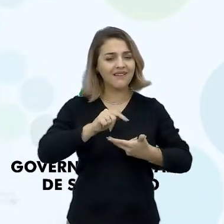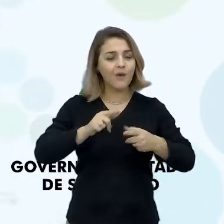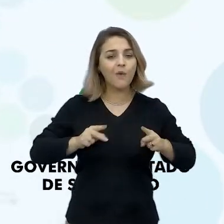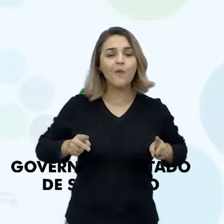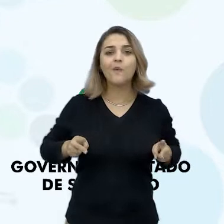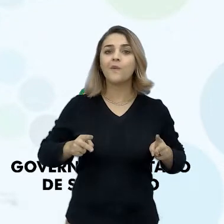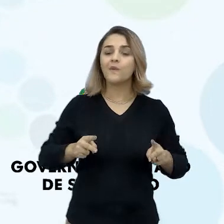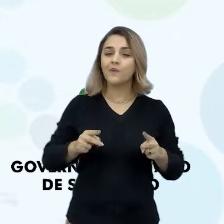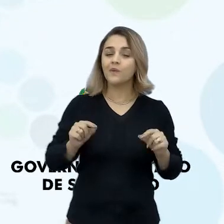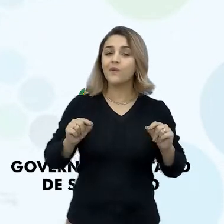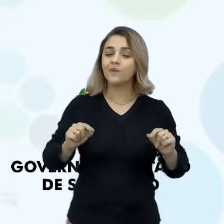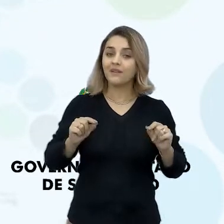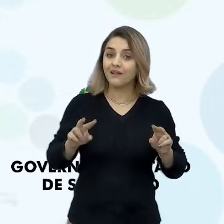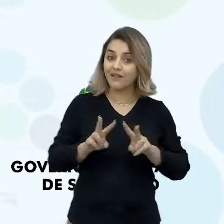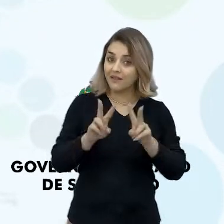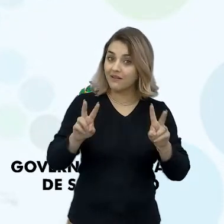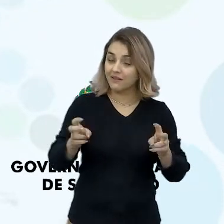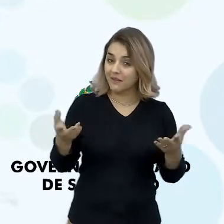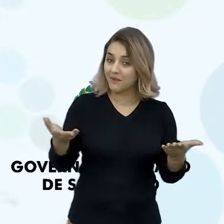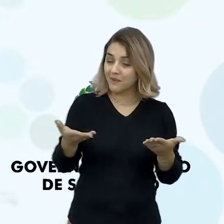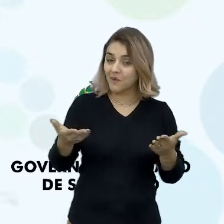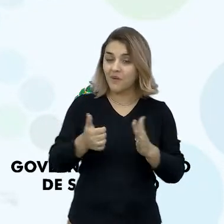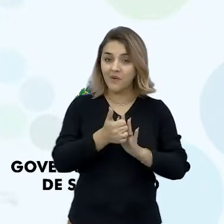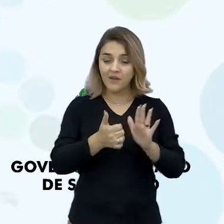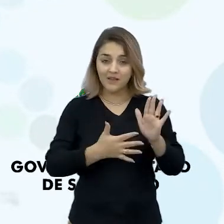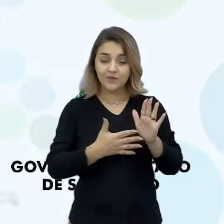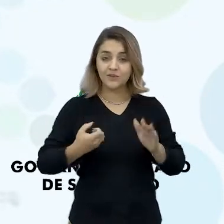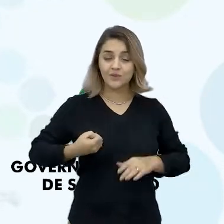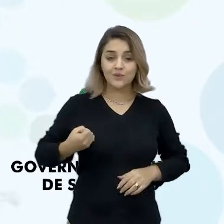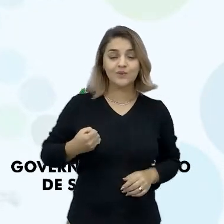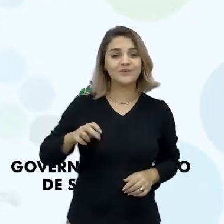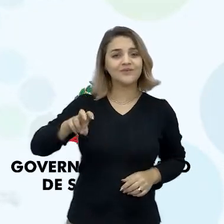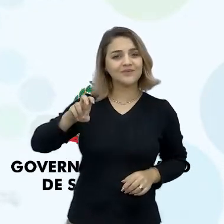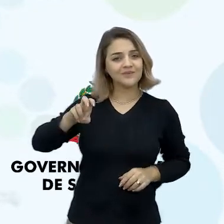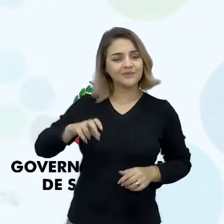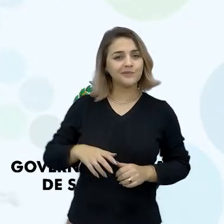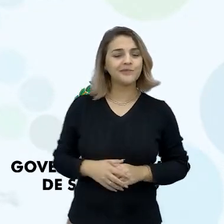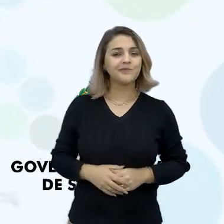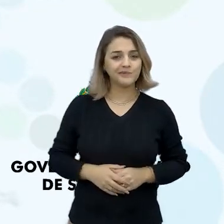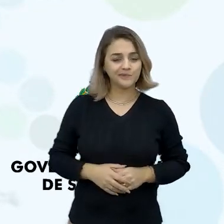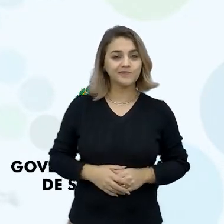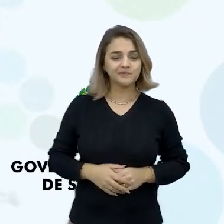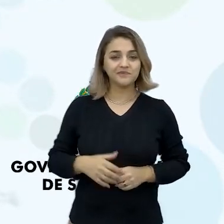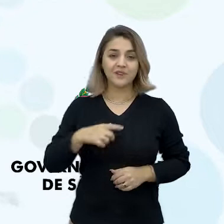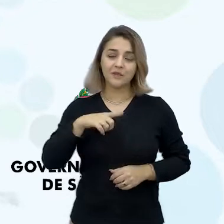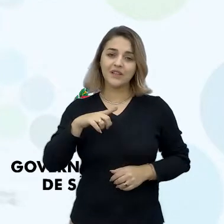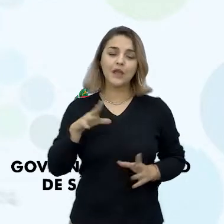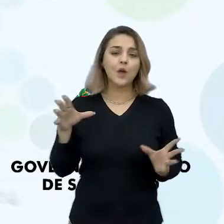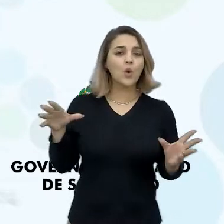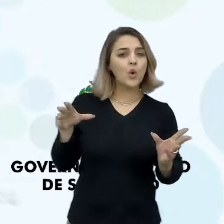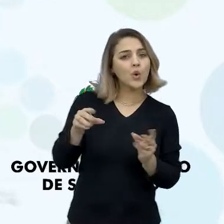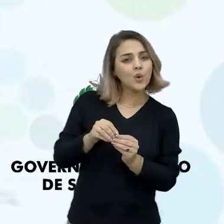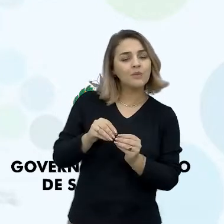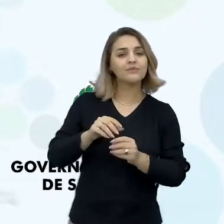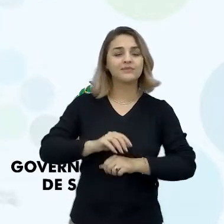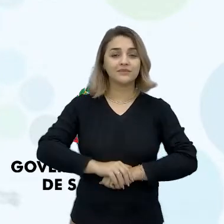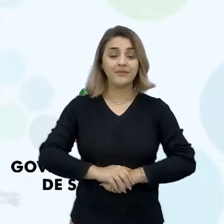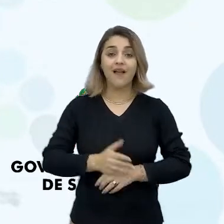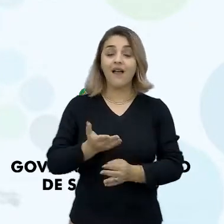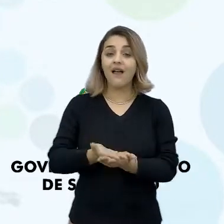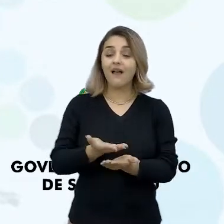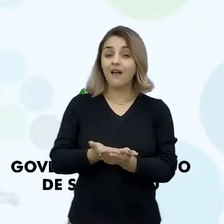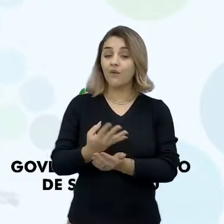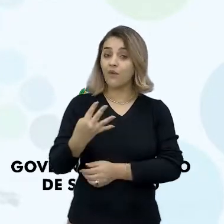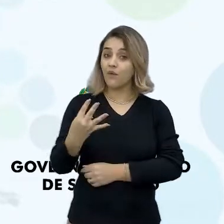aí ao tema dessa atividade, que é a atividade 5. Vamos entrar aí na sistematização, que é a aula